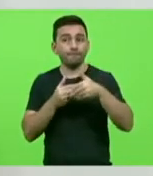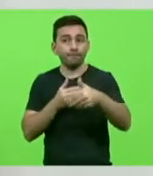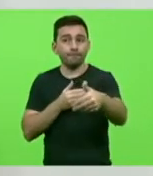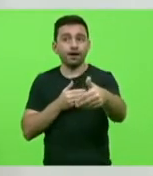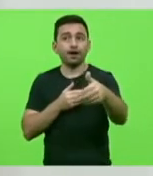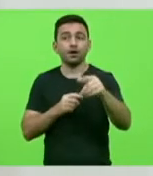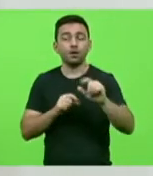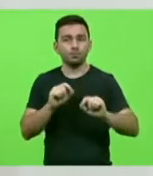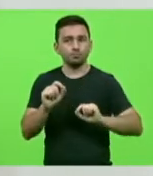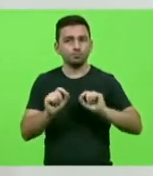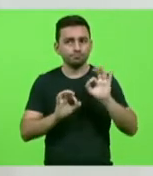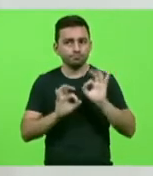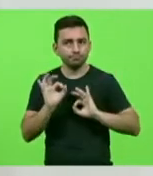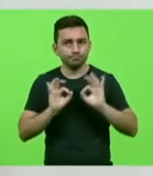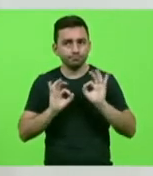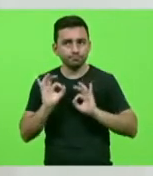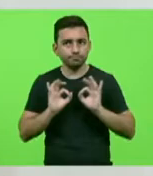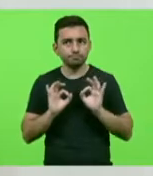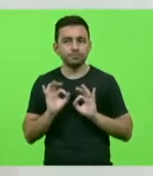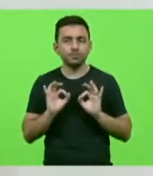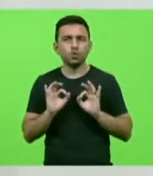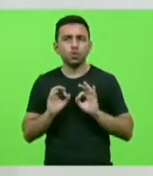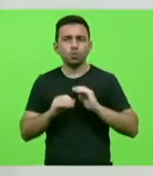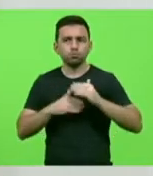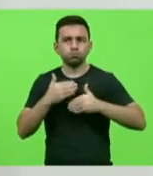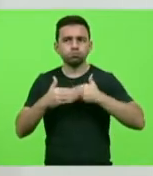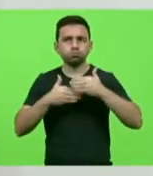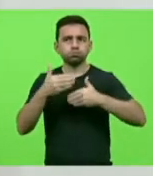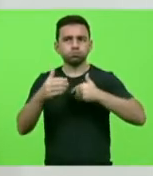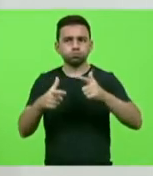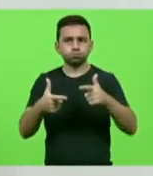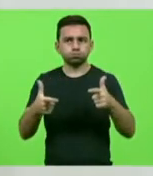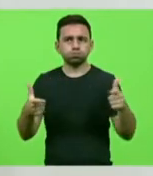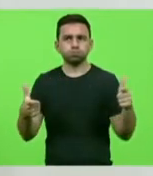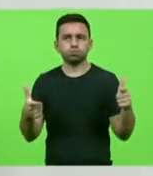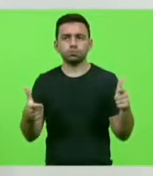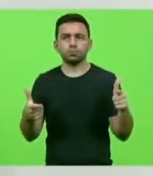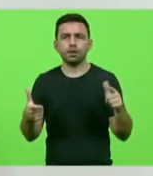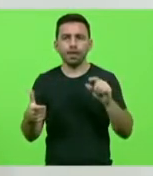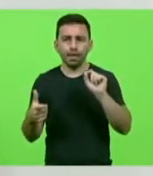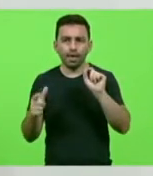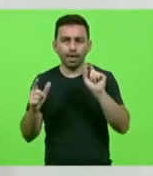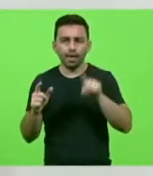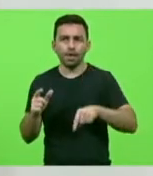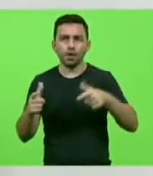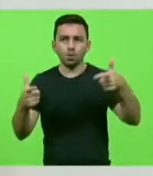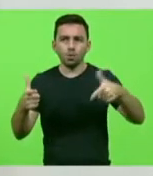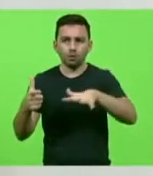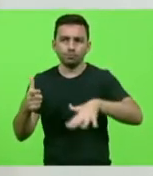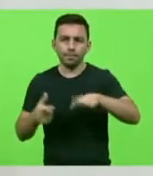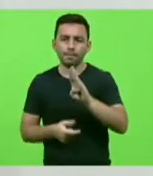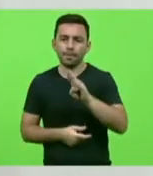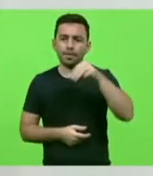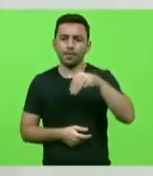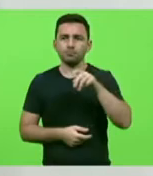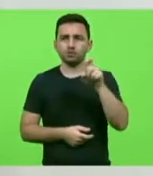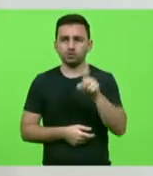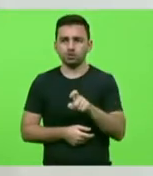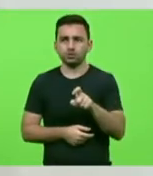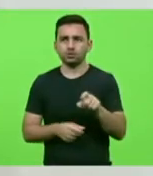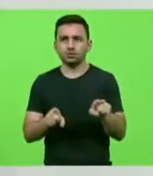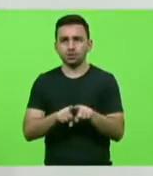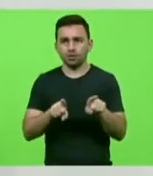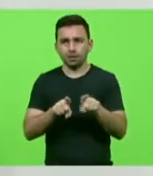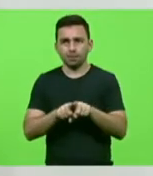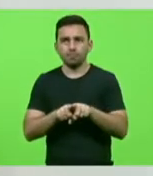em avançado processo aí de expansão, com um espaço para BMX e para pista